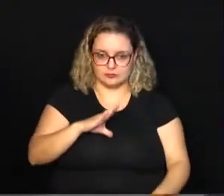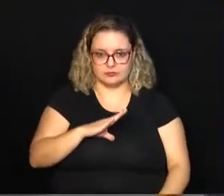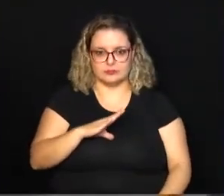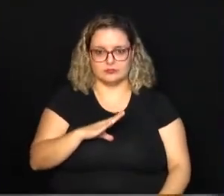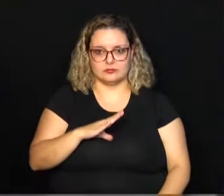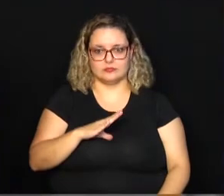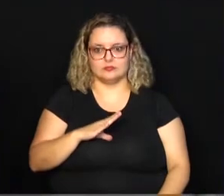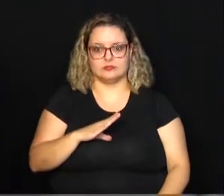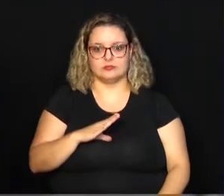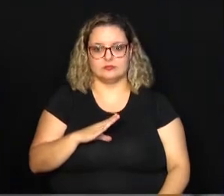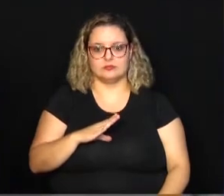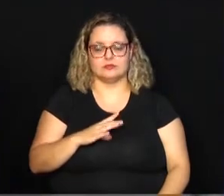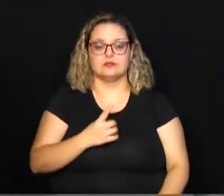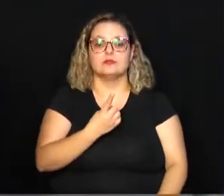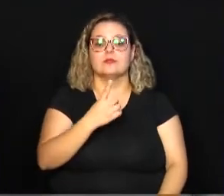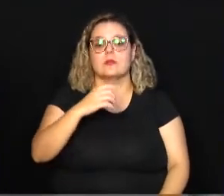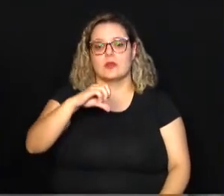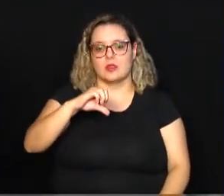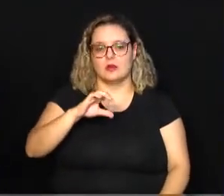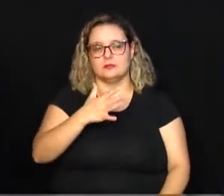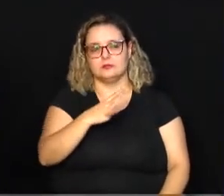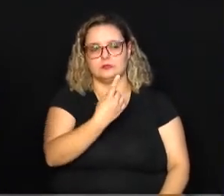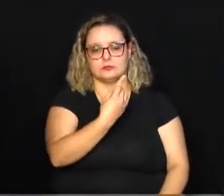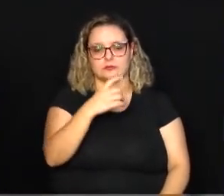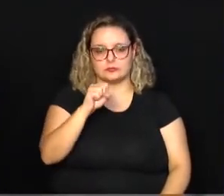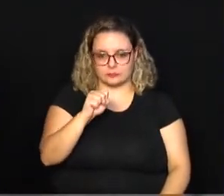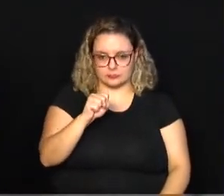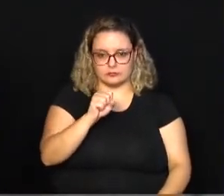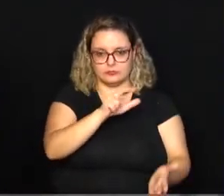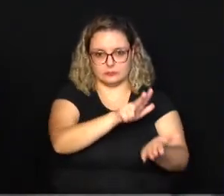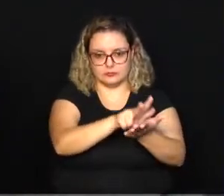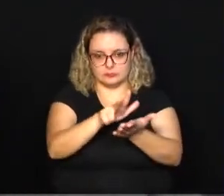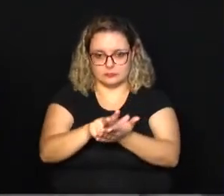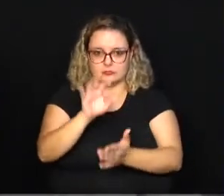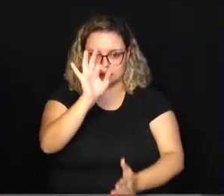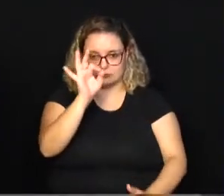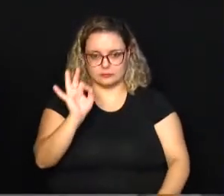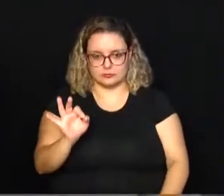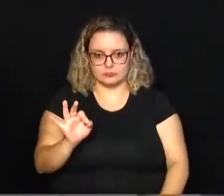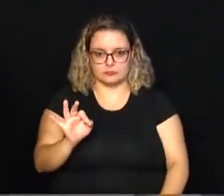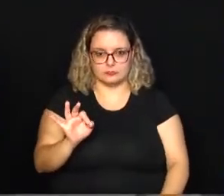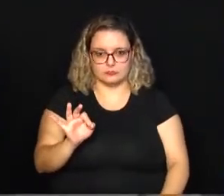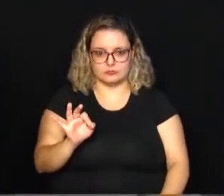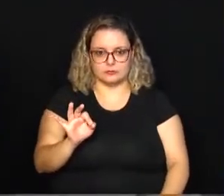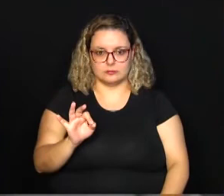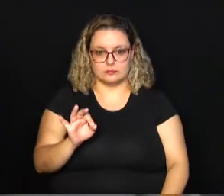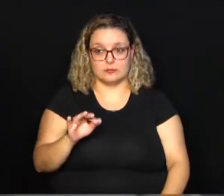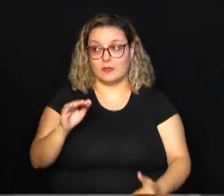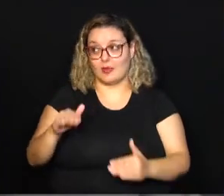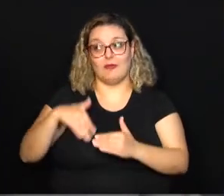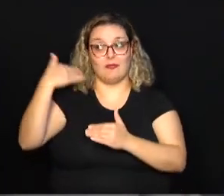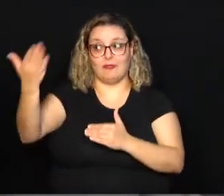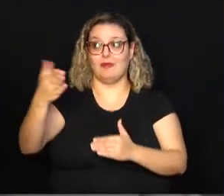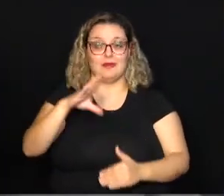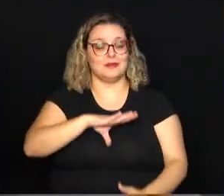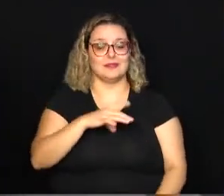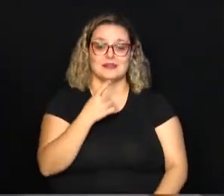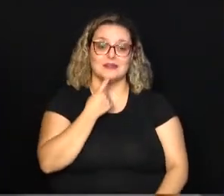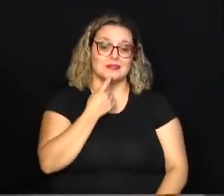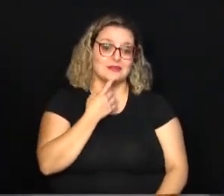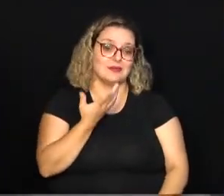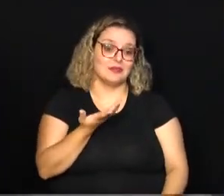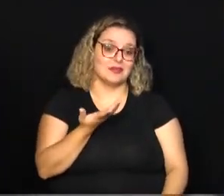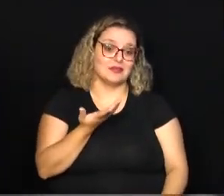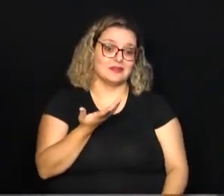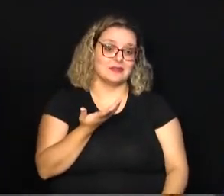Em torno de 19%, 18% dos leitos ocupados em Campinas são de pacientes fora de Campinas. Eu preciso